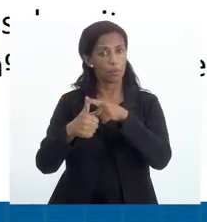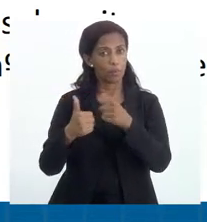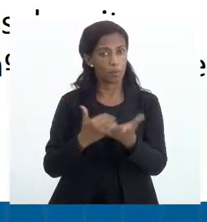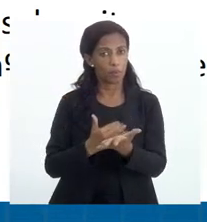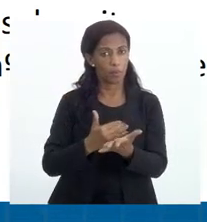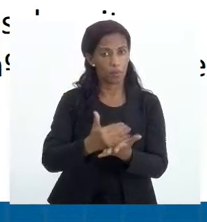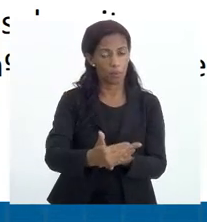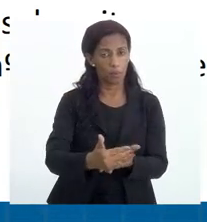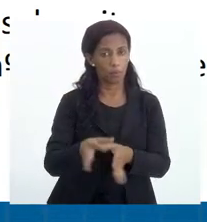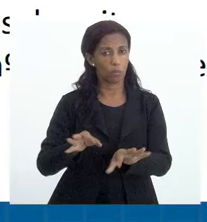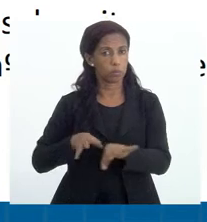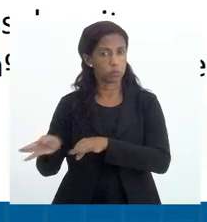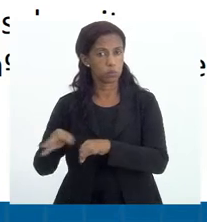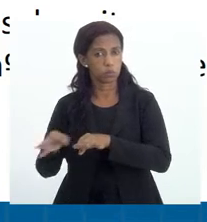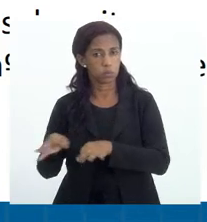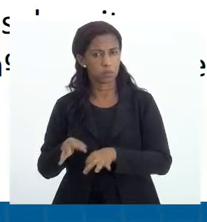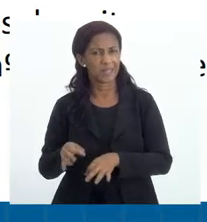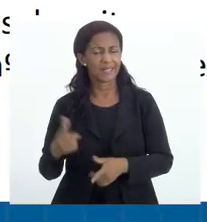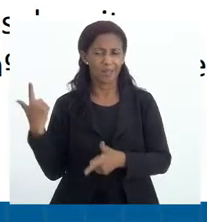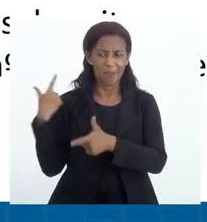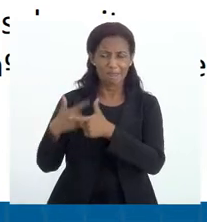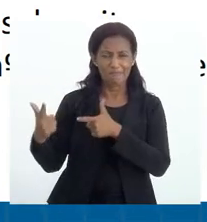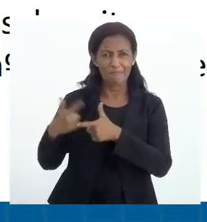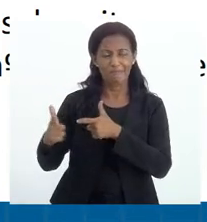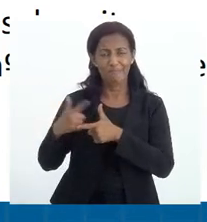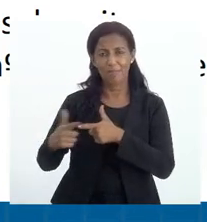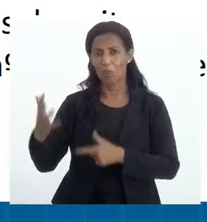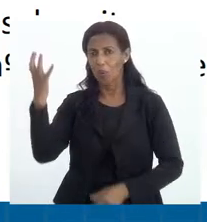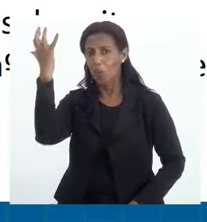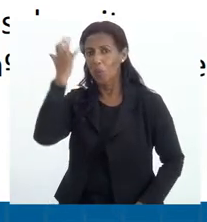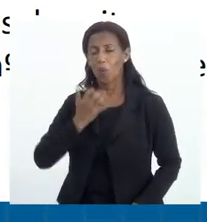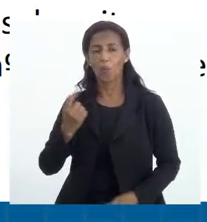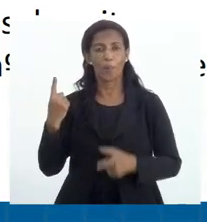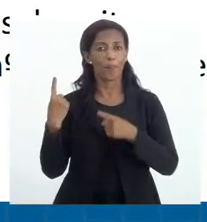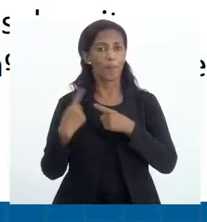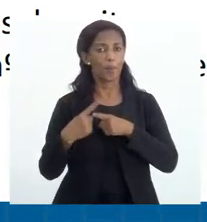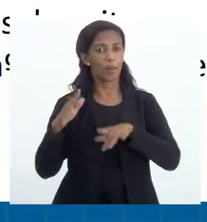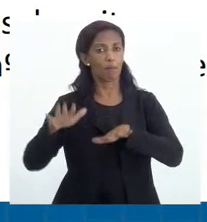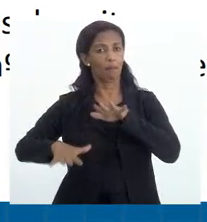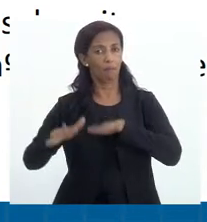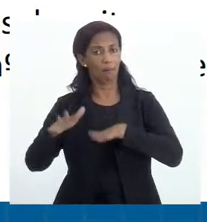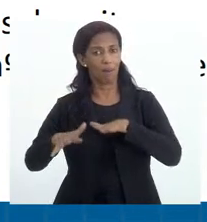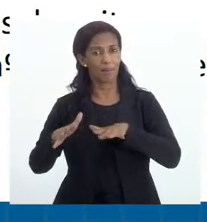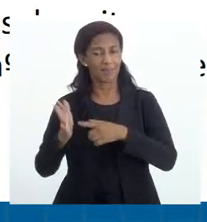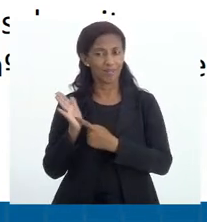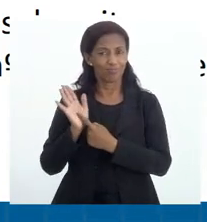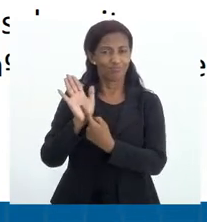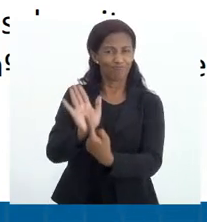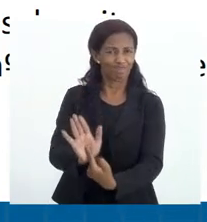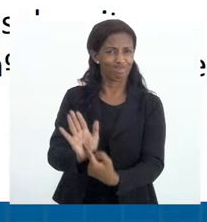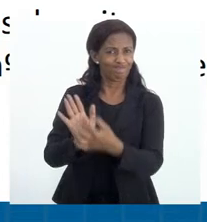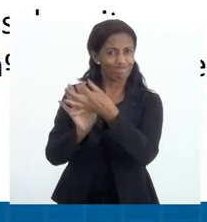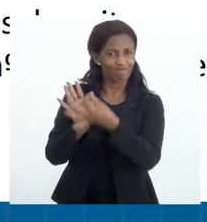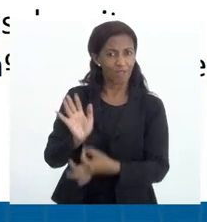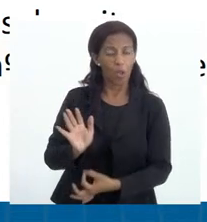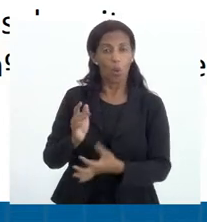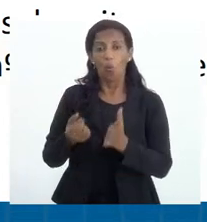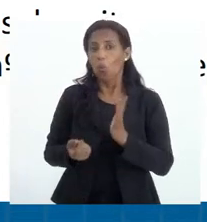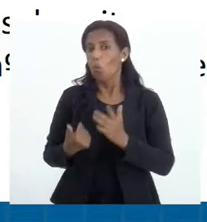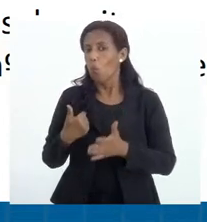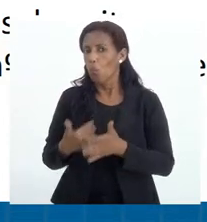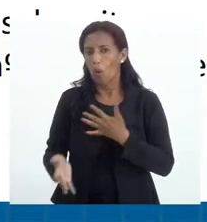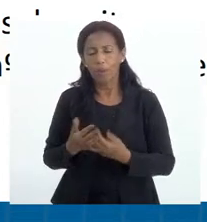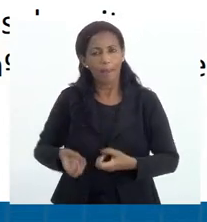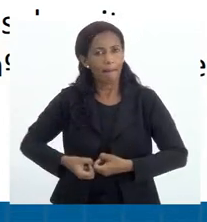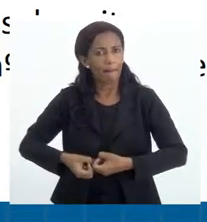o planejamento, isso nos causou um problema muito grande, porque, apesar deles não estarem específicos, qualquer gasto que seria